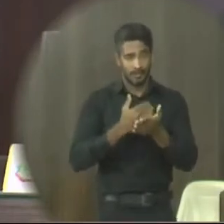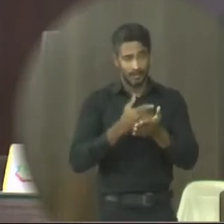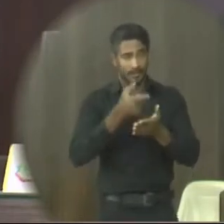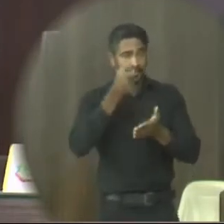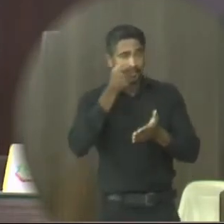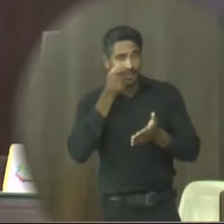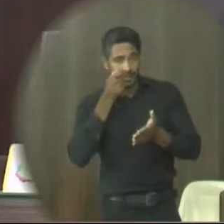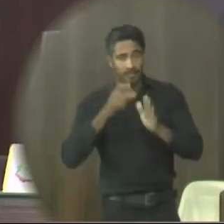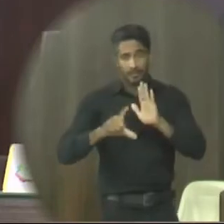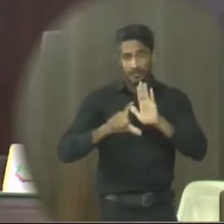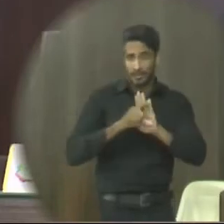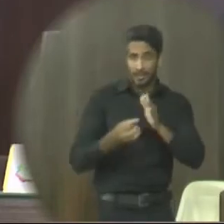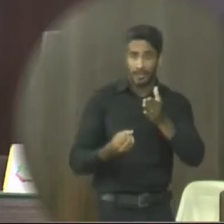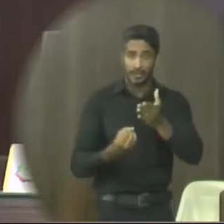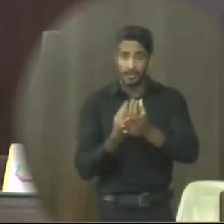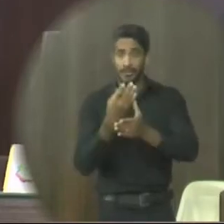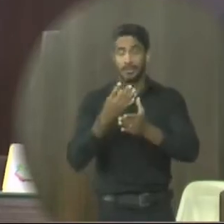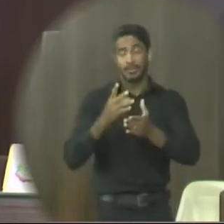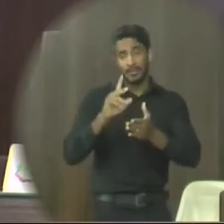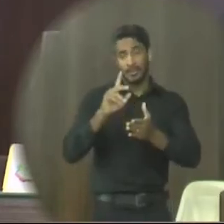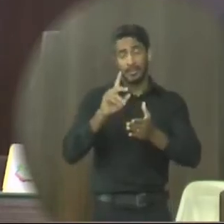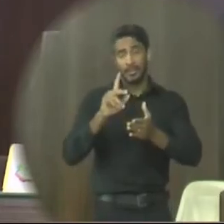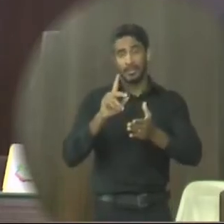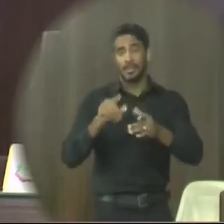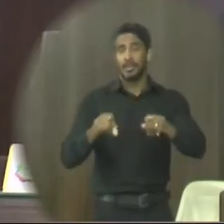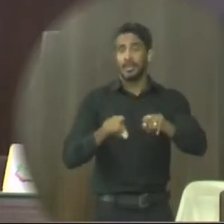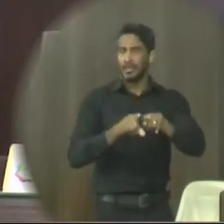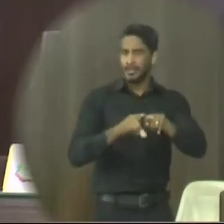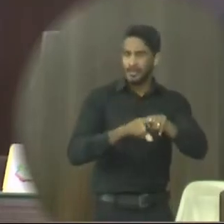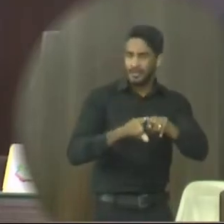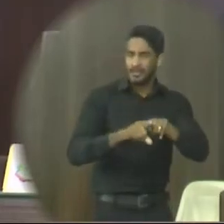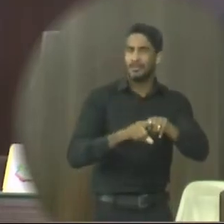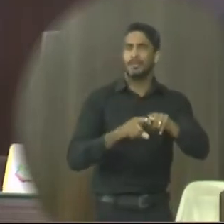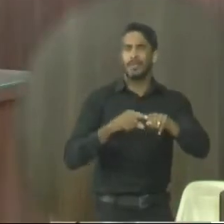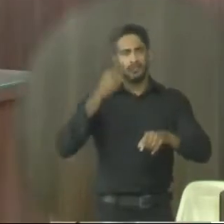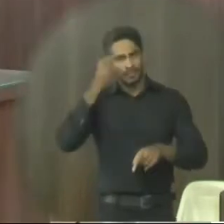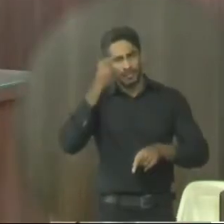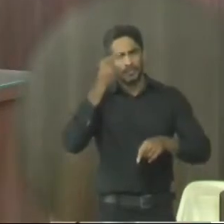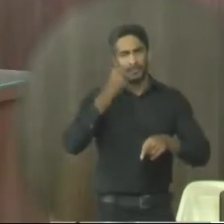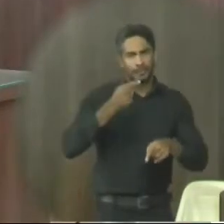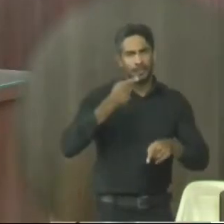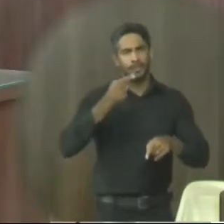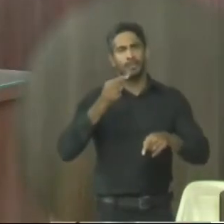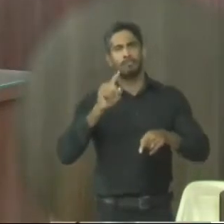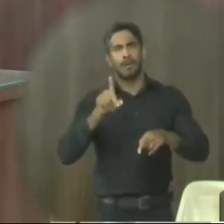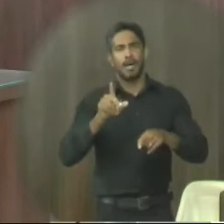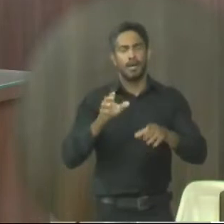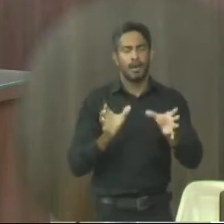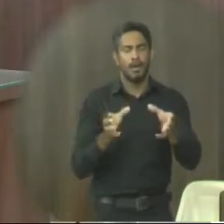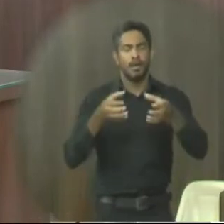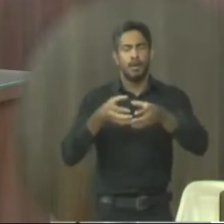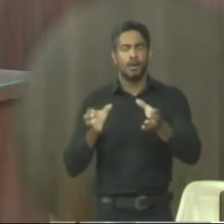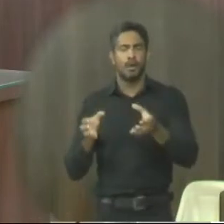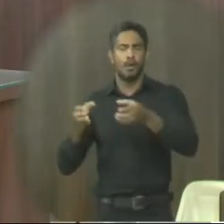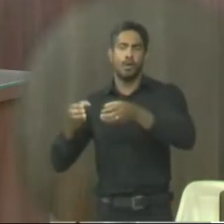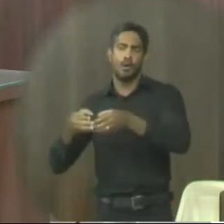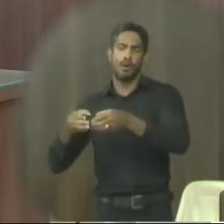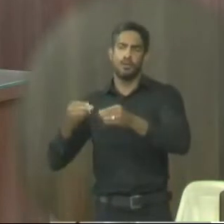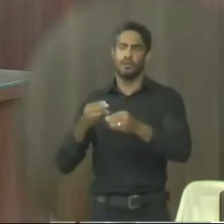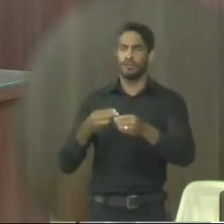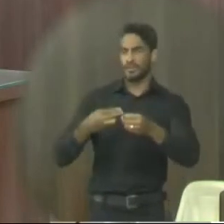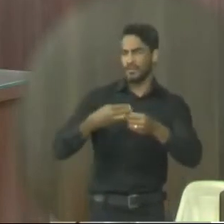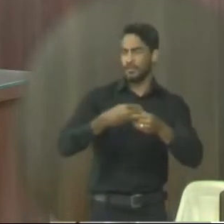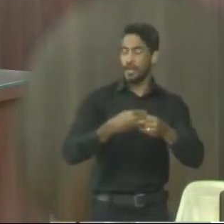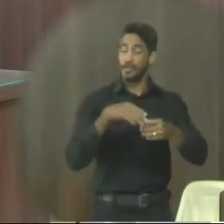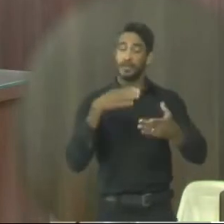como se observa-se no Incorraus obrigações e deveres para órgãos municipais. Tal afirmação